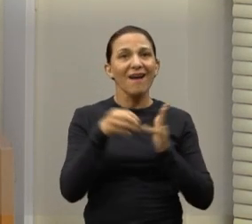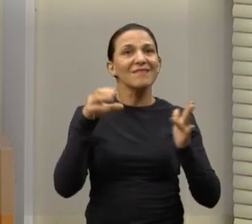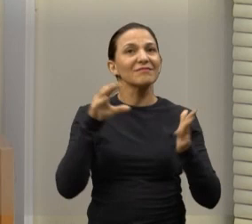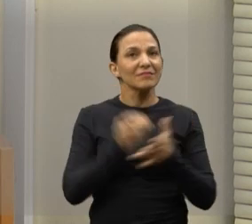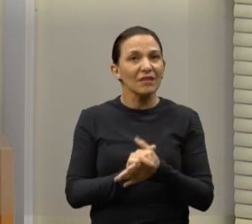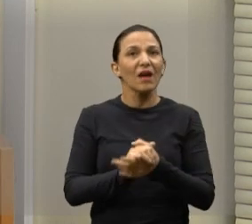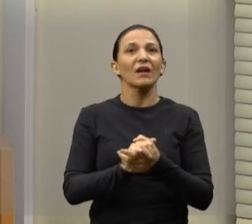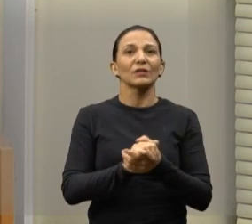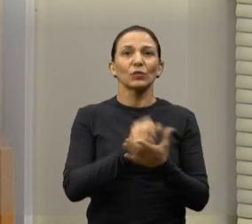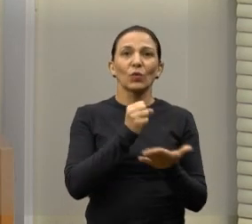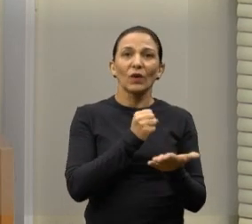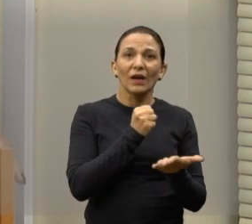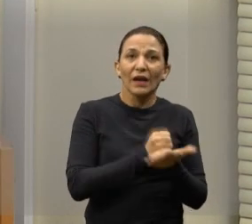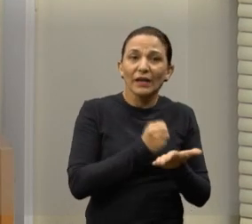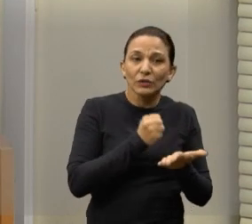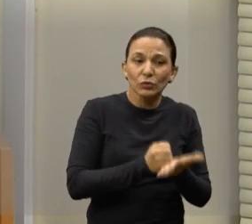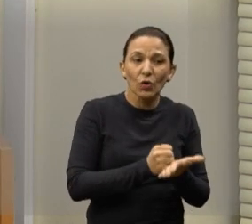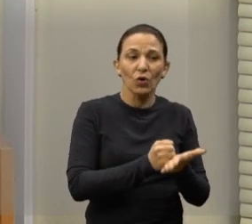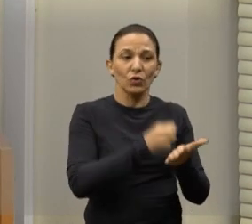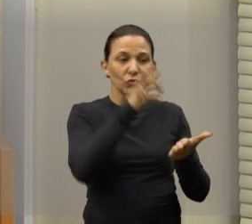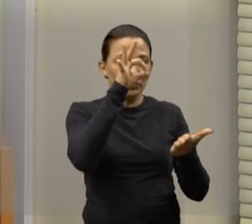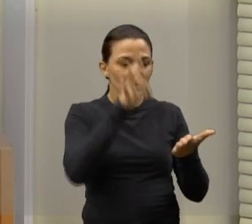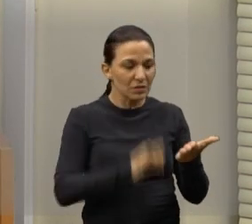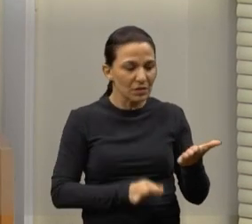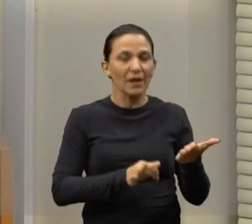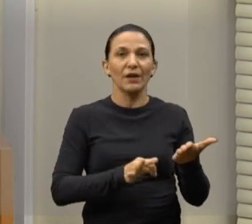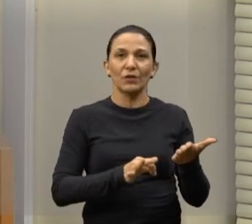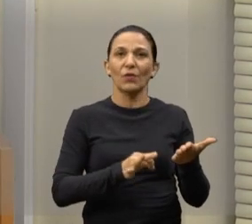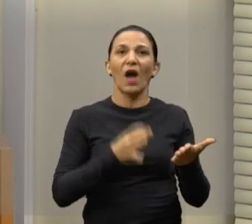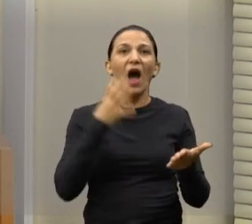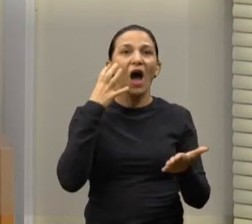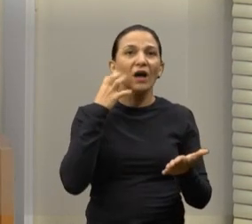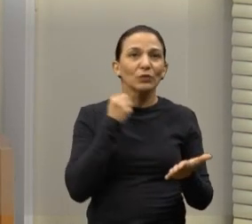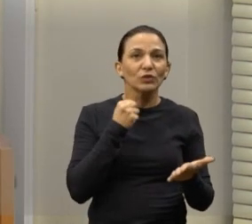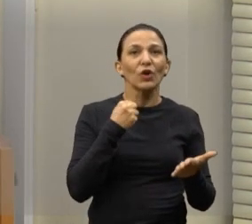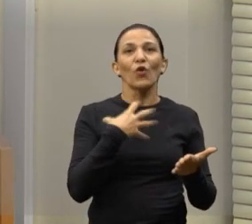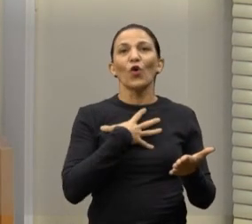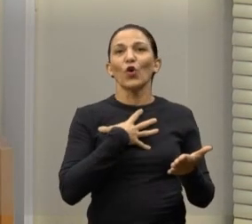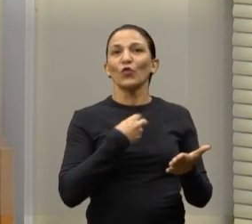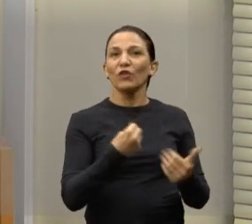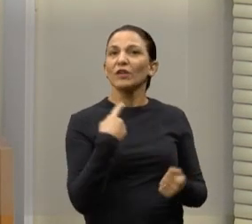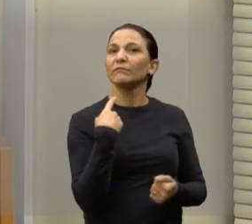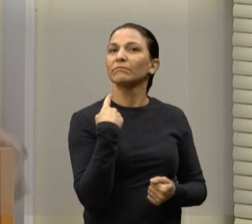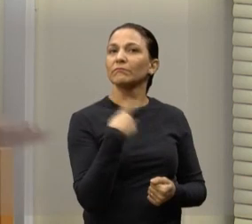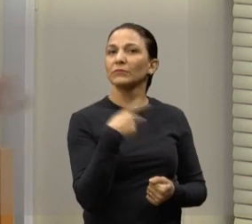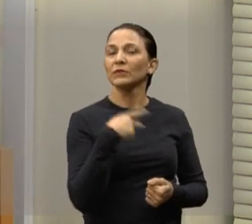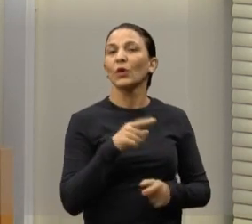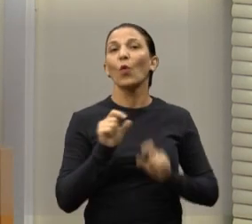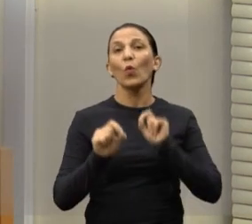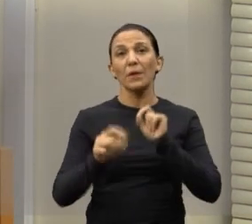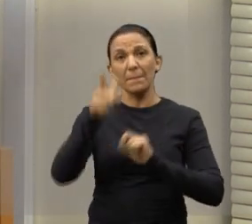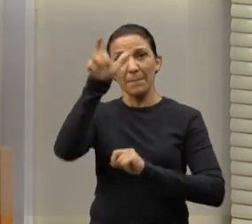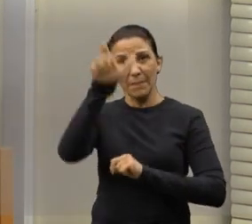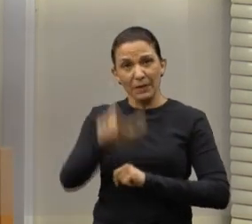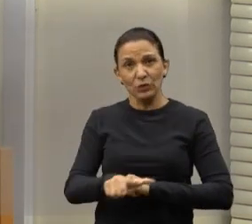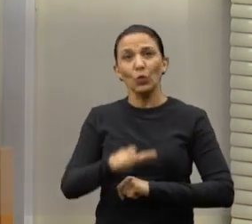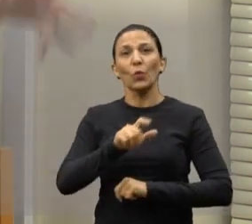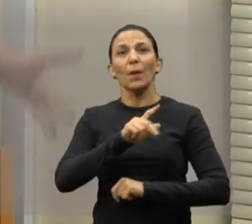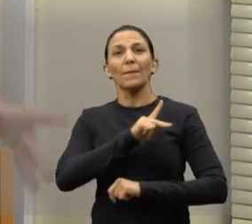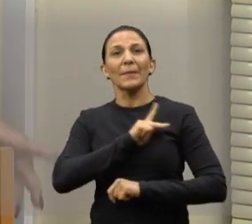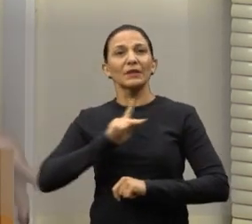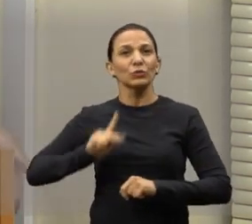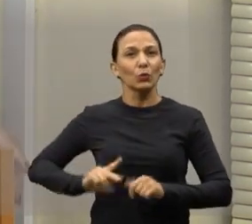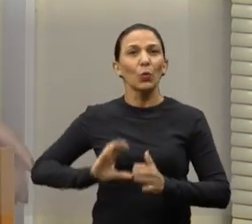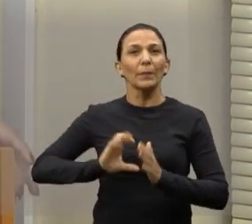no cartório reconhecido tem filhos adotados e o que esse pastor o tal do Eurico